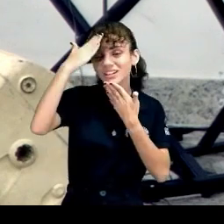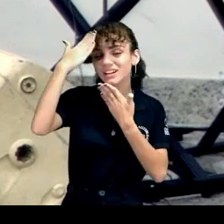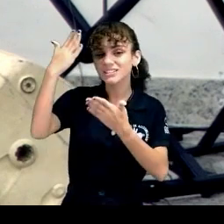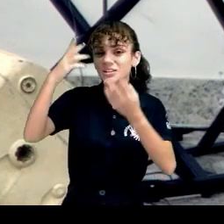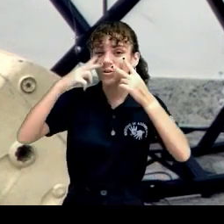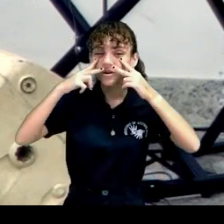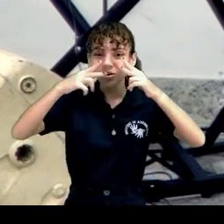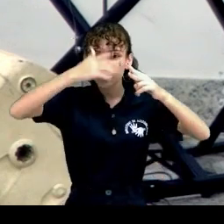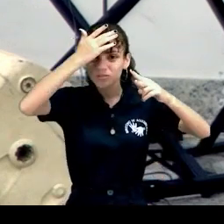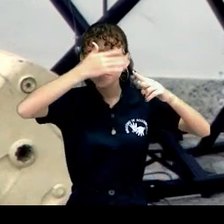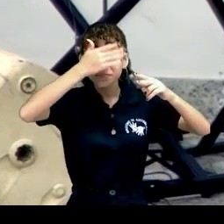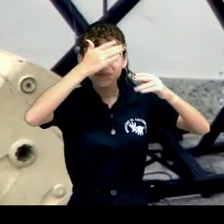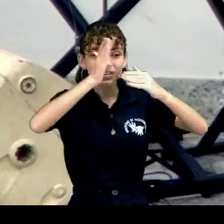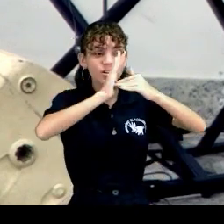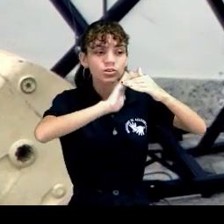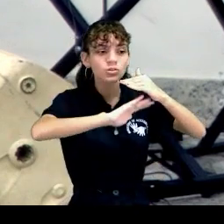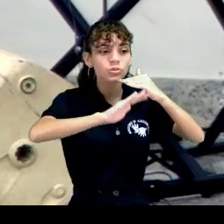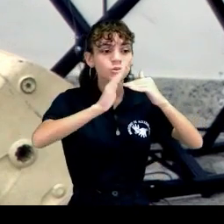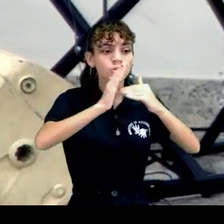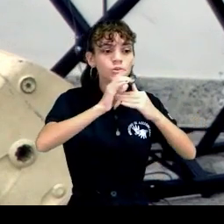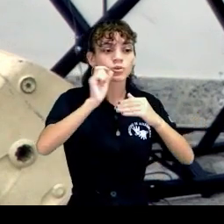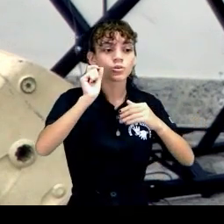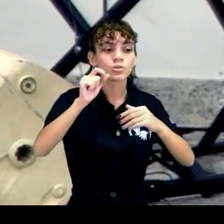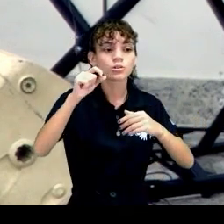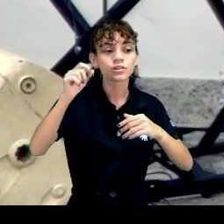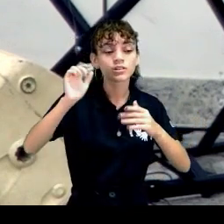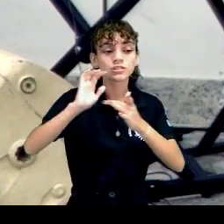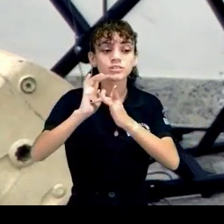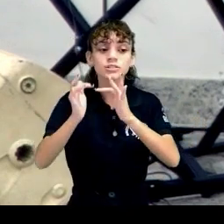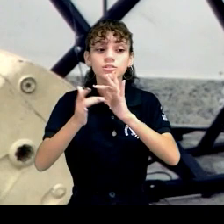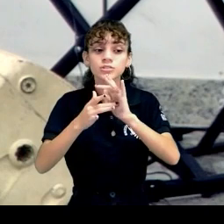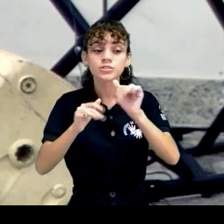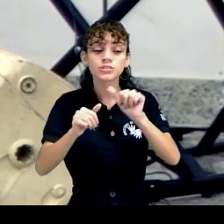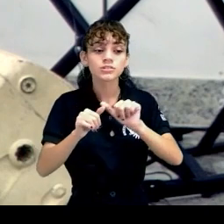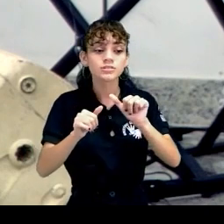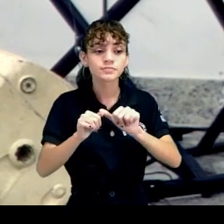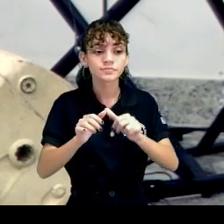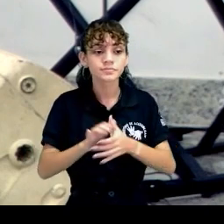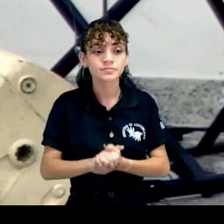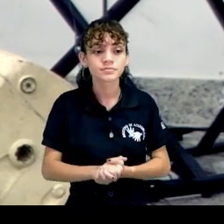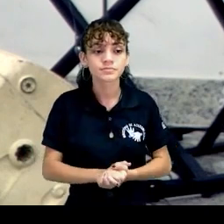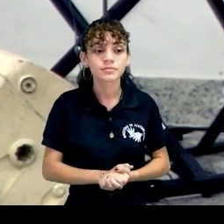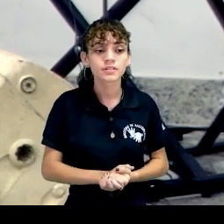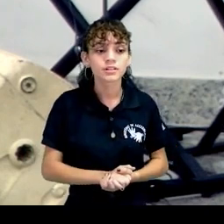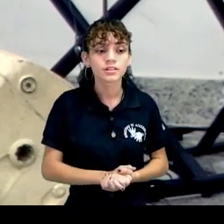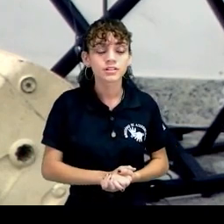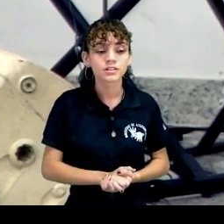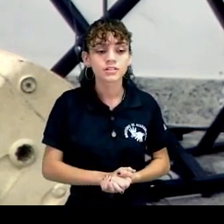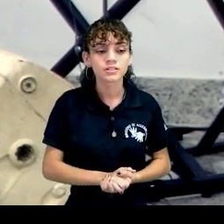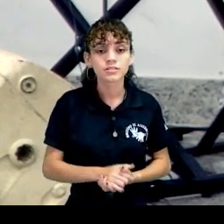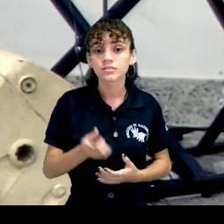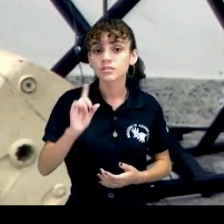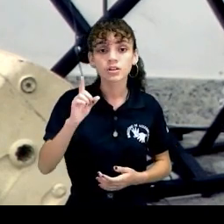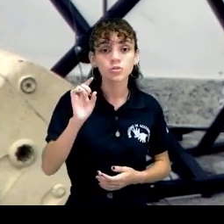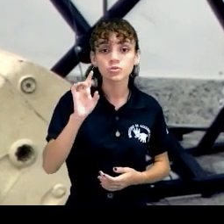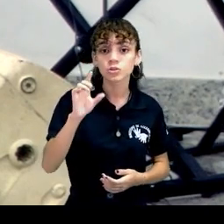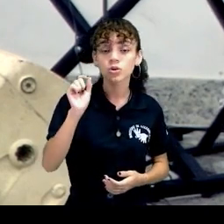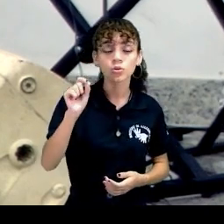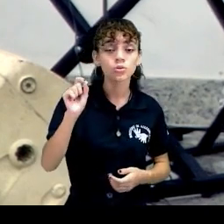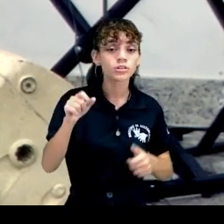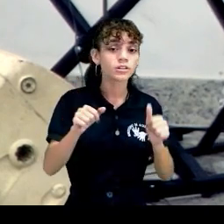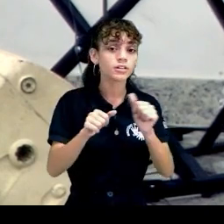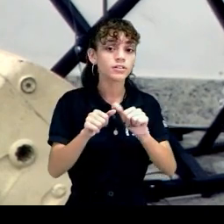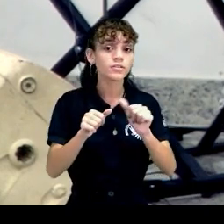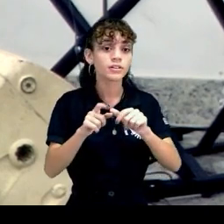olha, não só apenas aquilo que ele fez, mas aquilo que ele ainda vai fazer. E eu penso que a gente fica olhando tanto para aquilo que a gente gostaria que